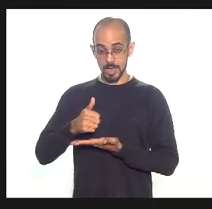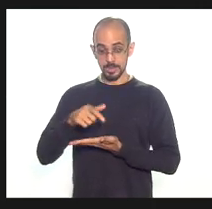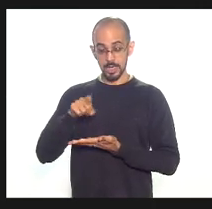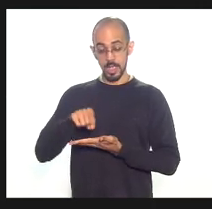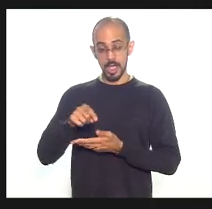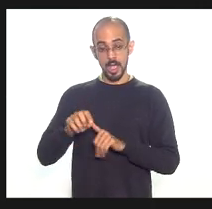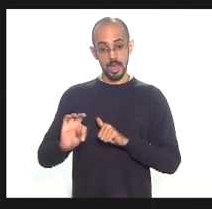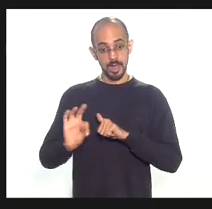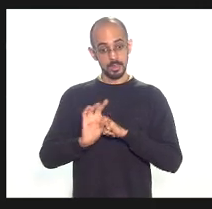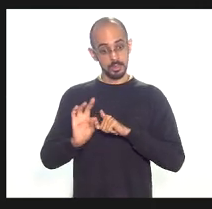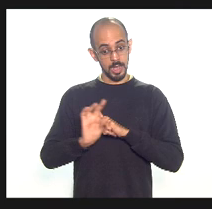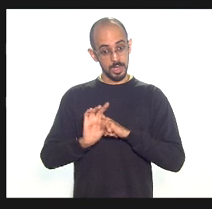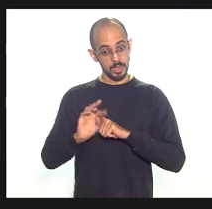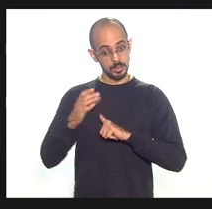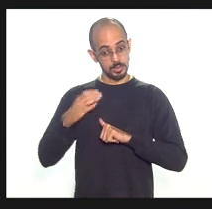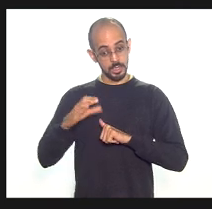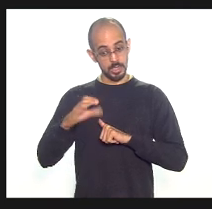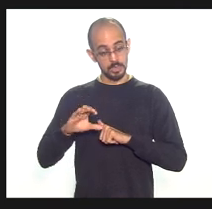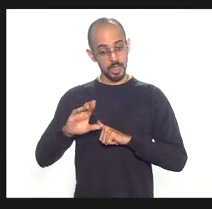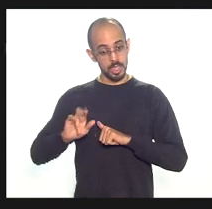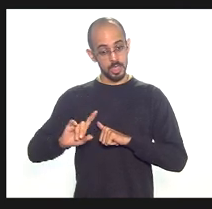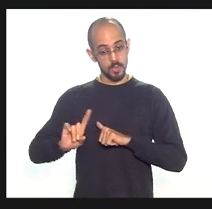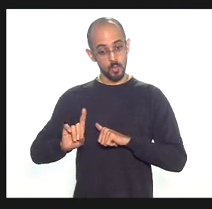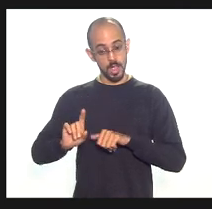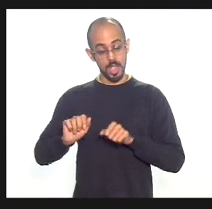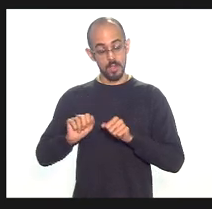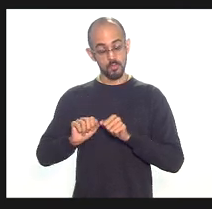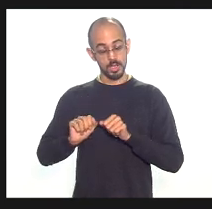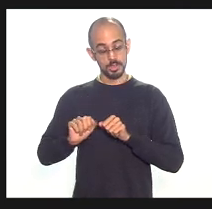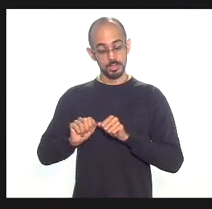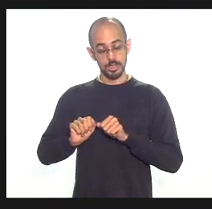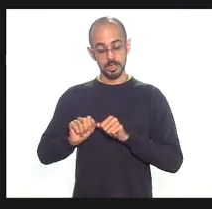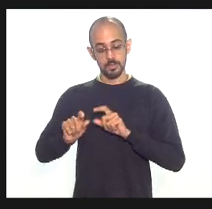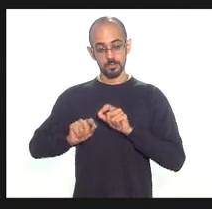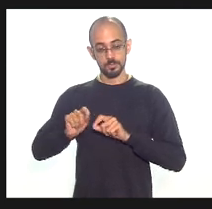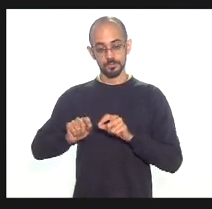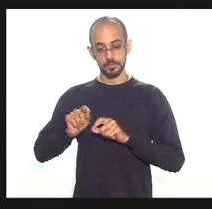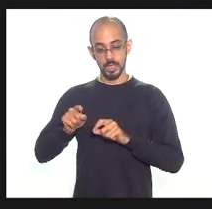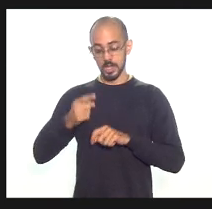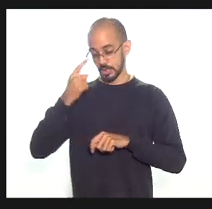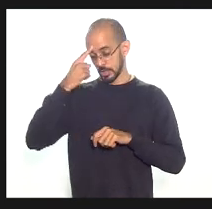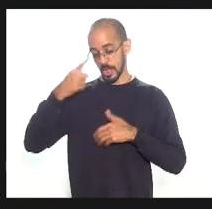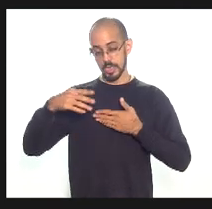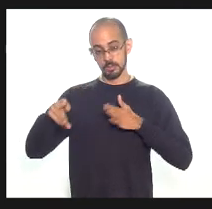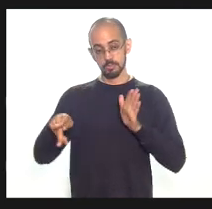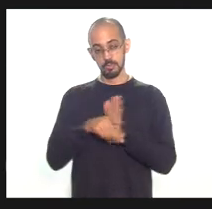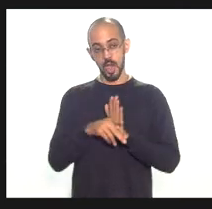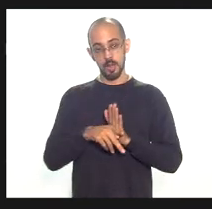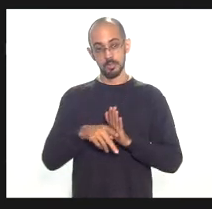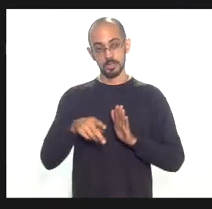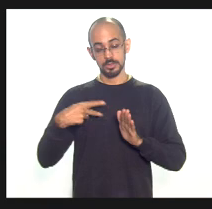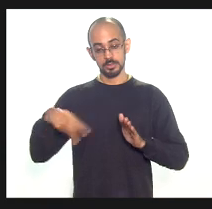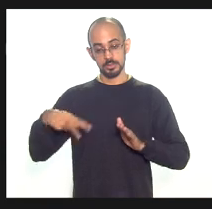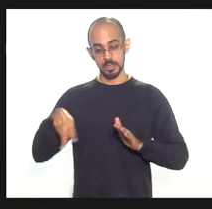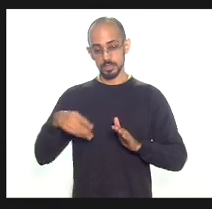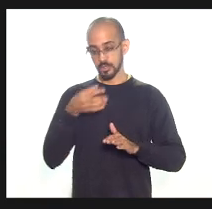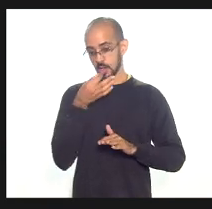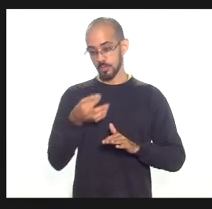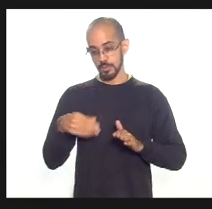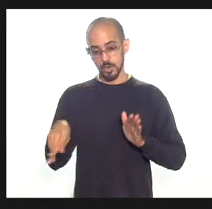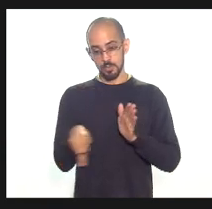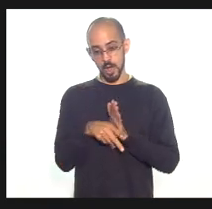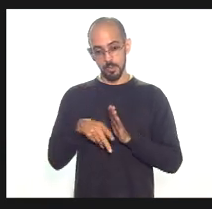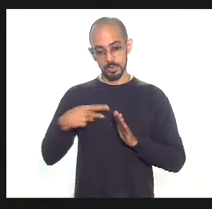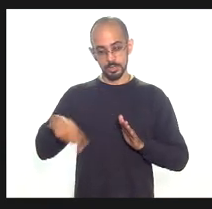ciência e não ir para ali para colocar ideologias próprias opiniões próprias